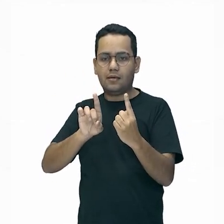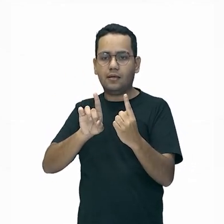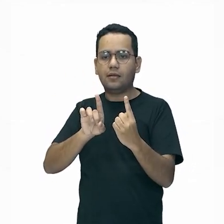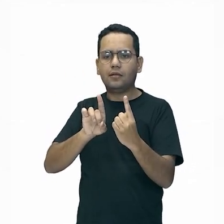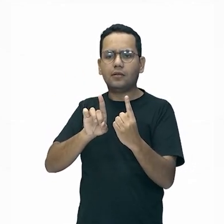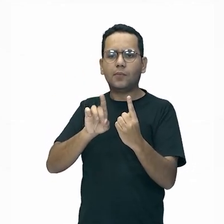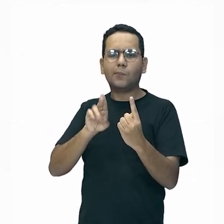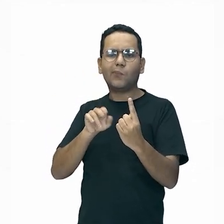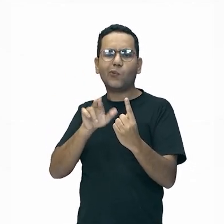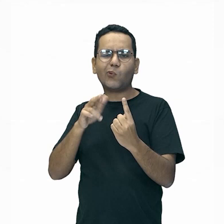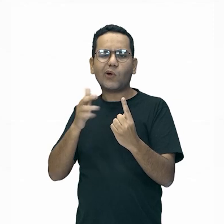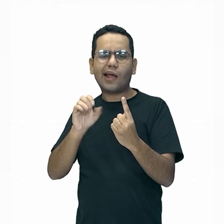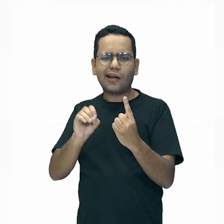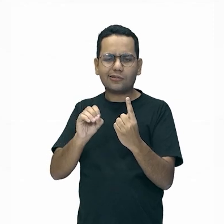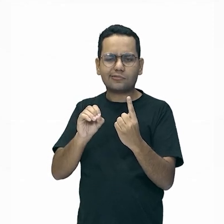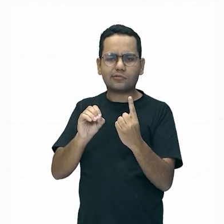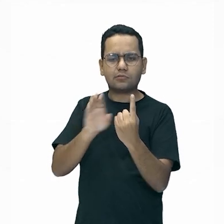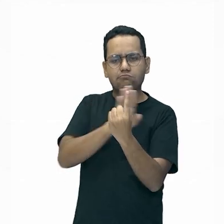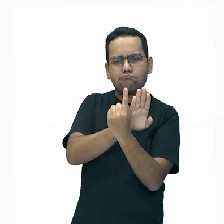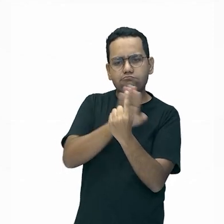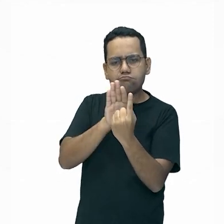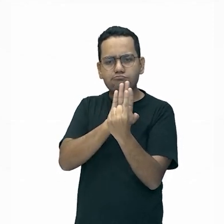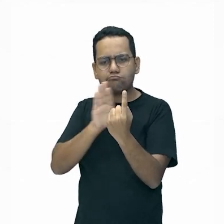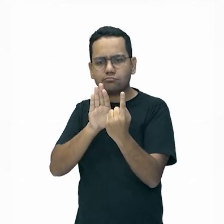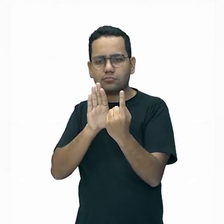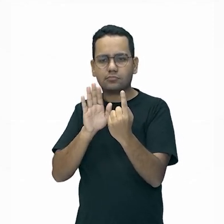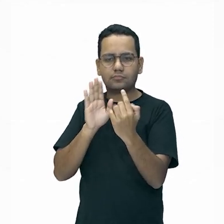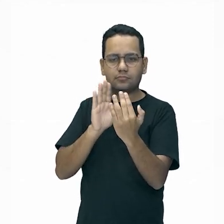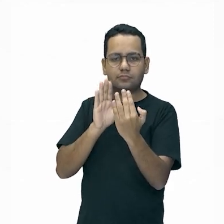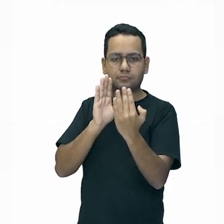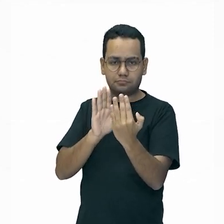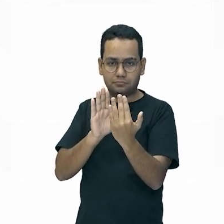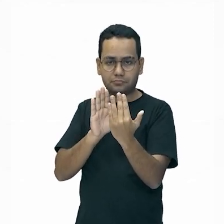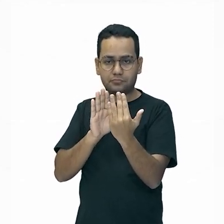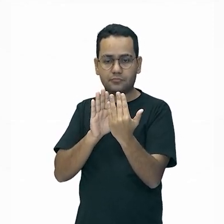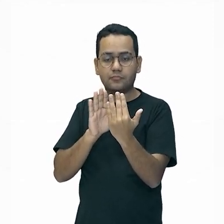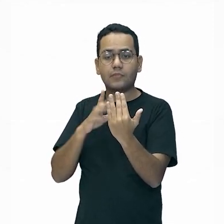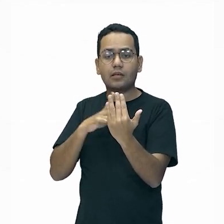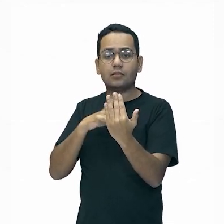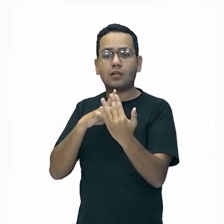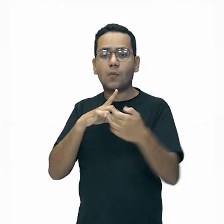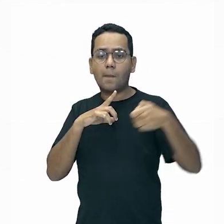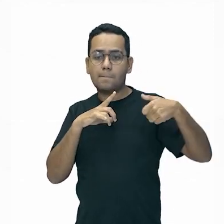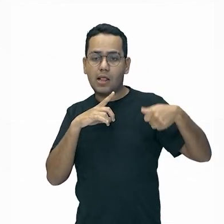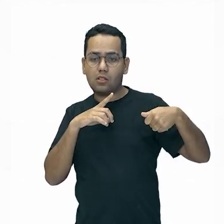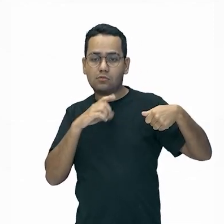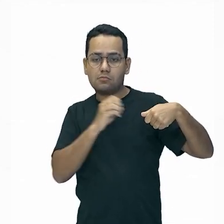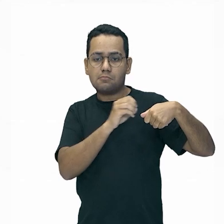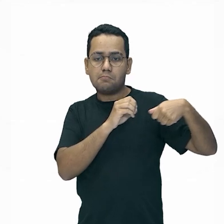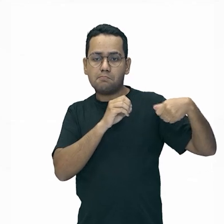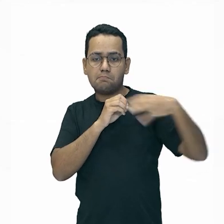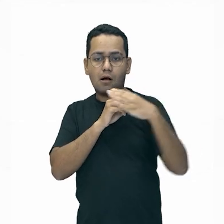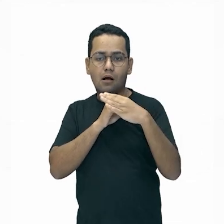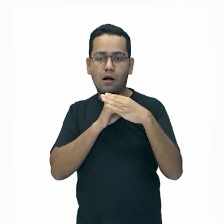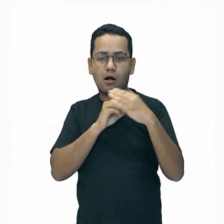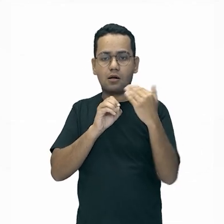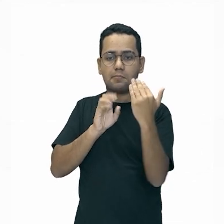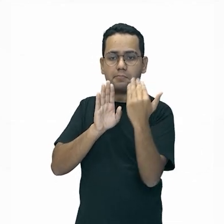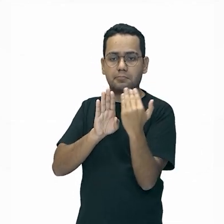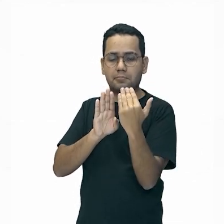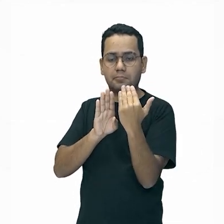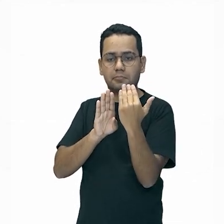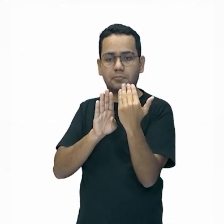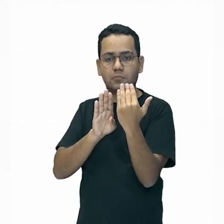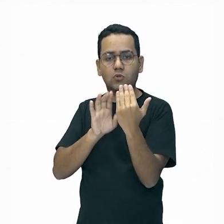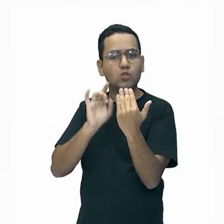nessa parede aí, pessoal. Se eu tenho um raio de luz que está sendo emitido numa parede e eu tenho só